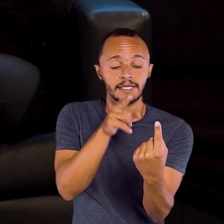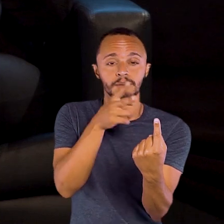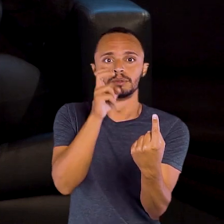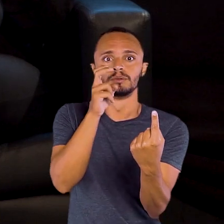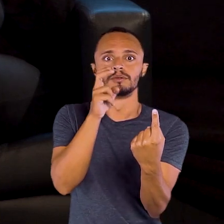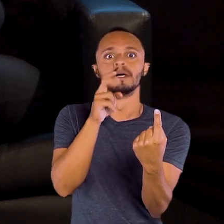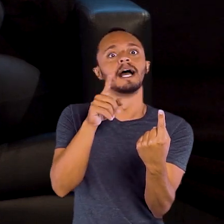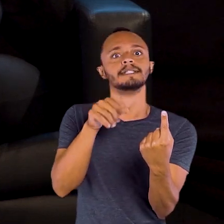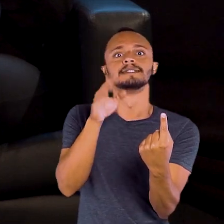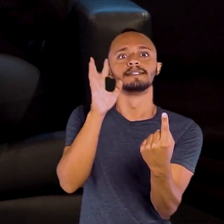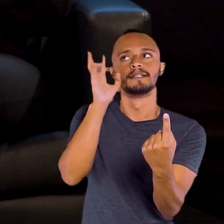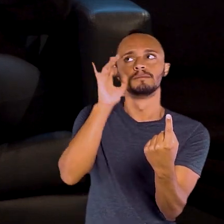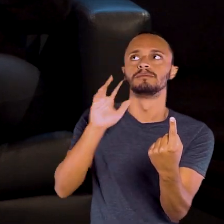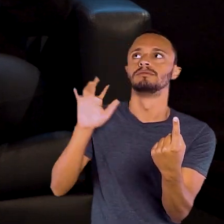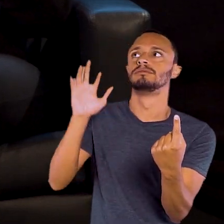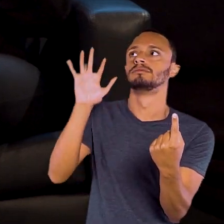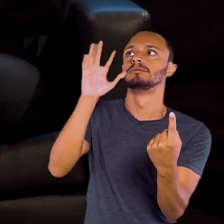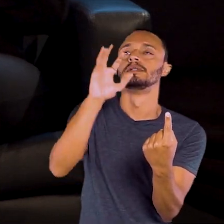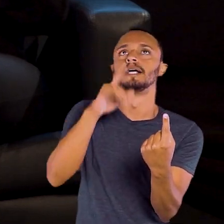números, por trás dessas grandes